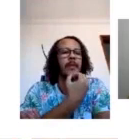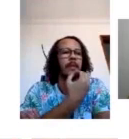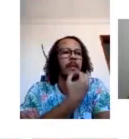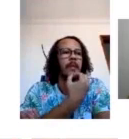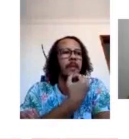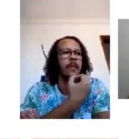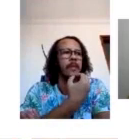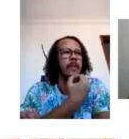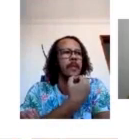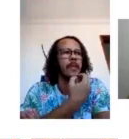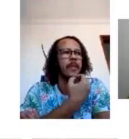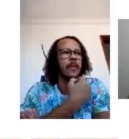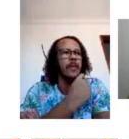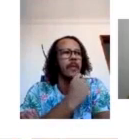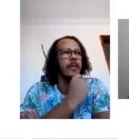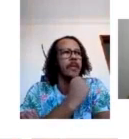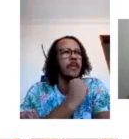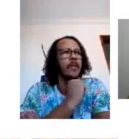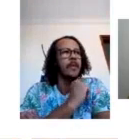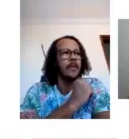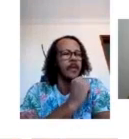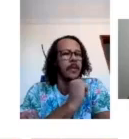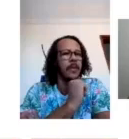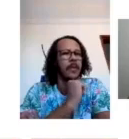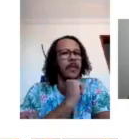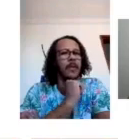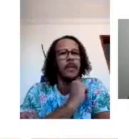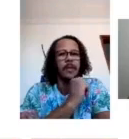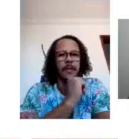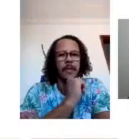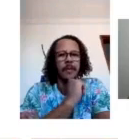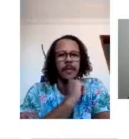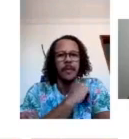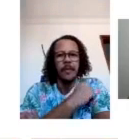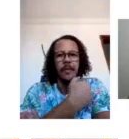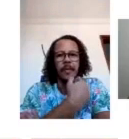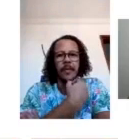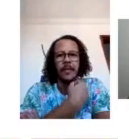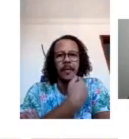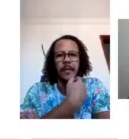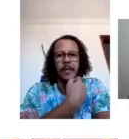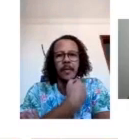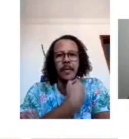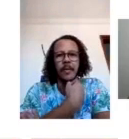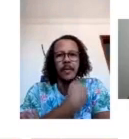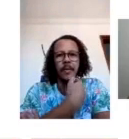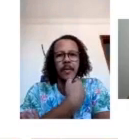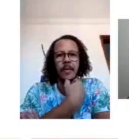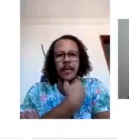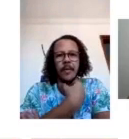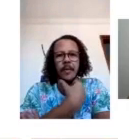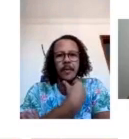dos subprojetos Filosofia, Letras e o Multidisciplinar. Então, nós vamos começar pelo subprojeto de Filosofia,